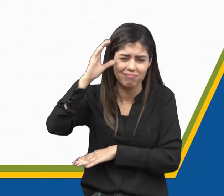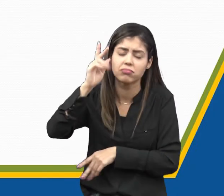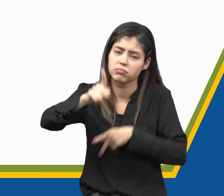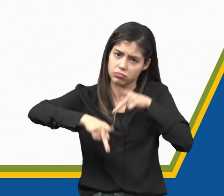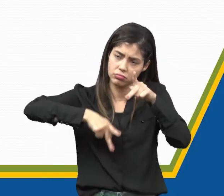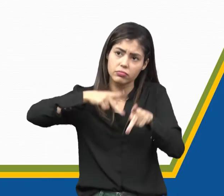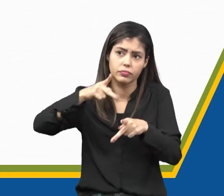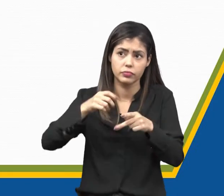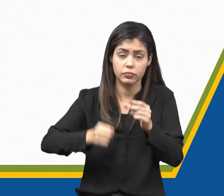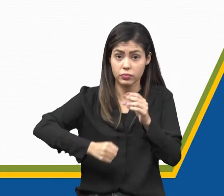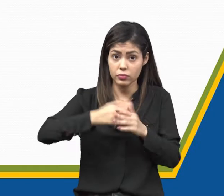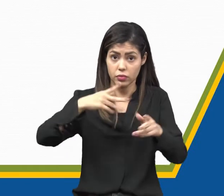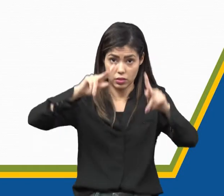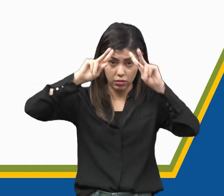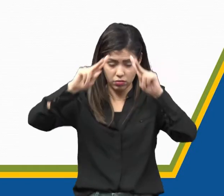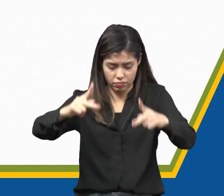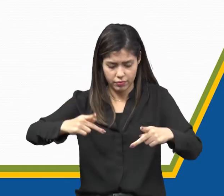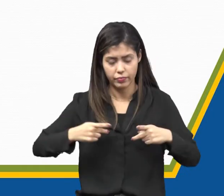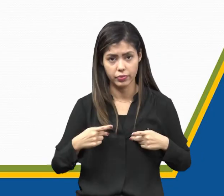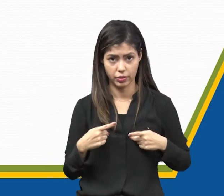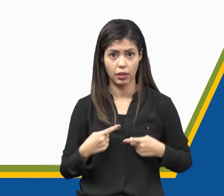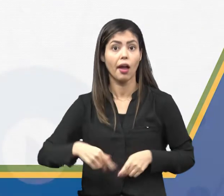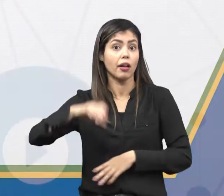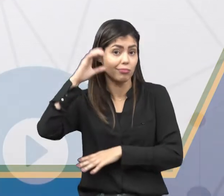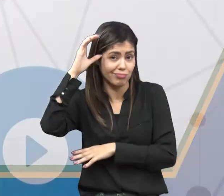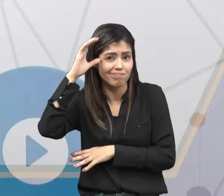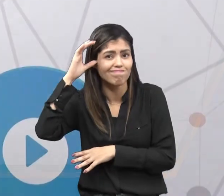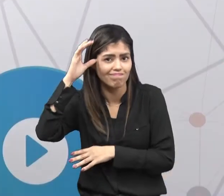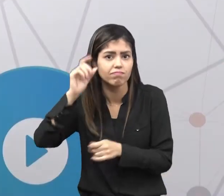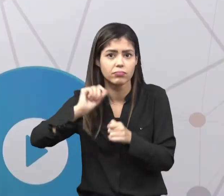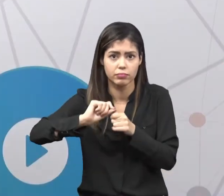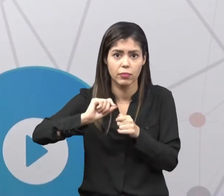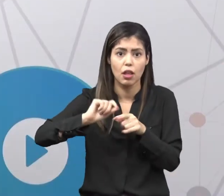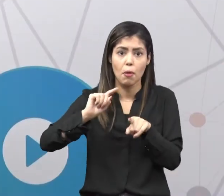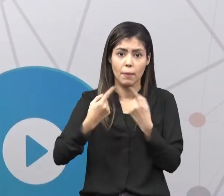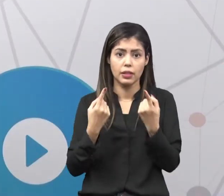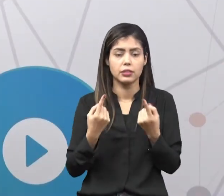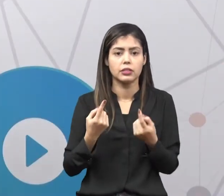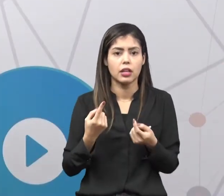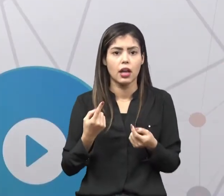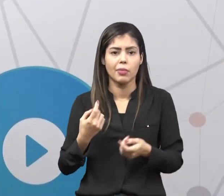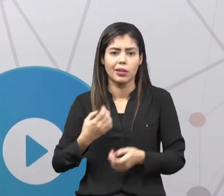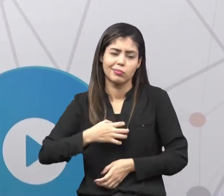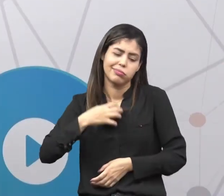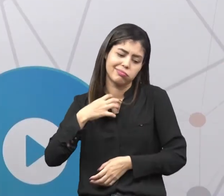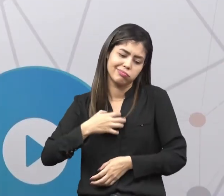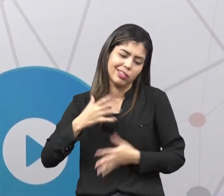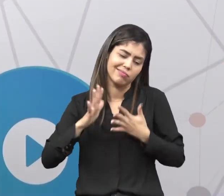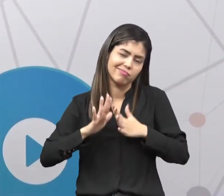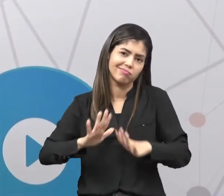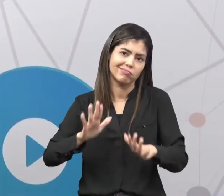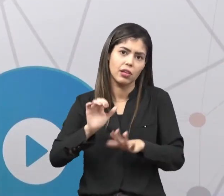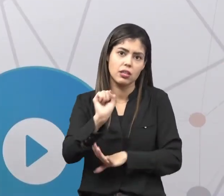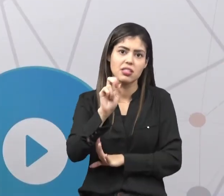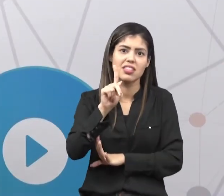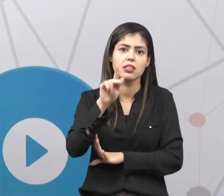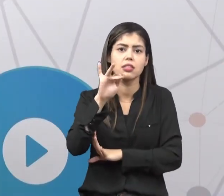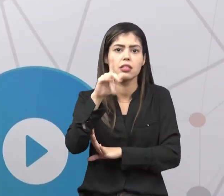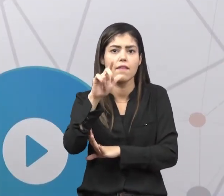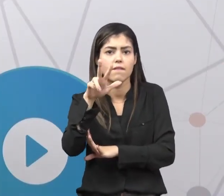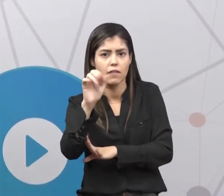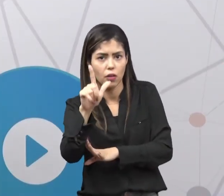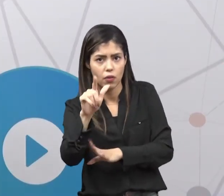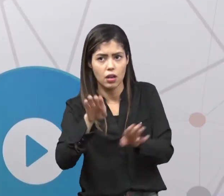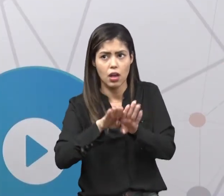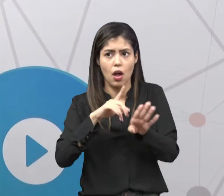população, muitas vezes o ser humano ele é até consciente naquilo que faz, mas ele não sensibiliza naquilo que ele está fazendo. Então, além de